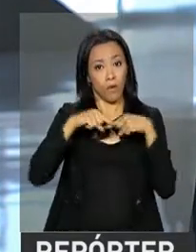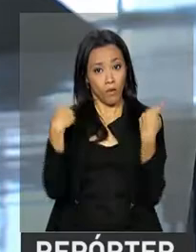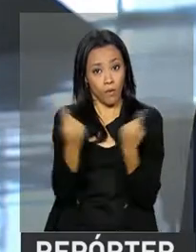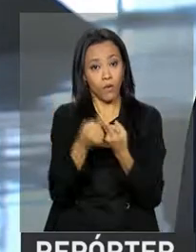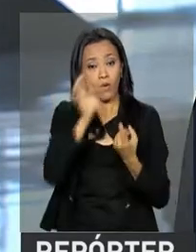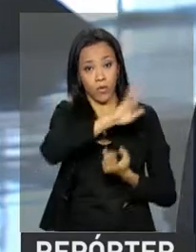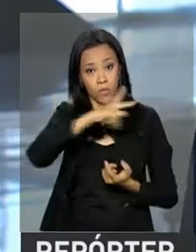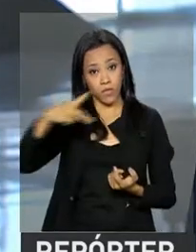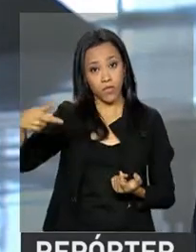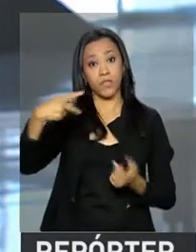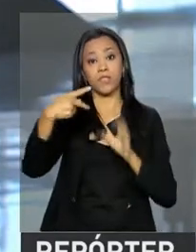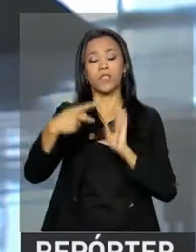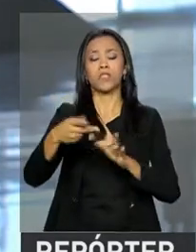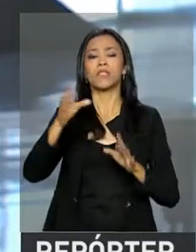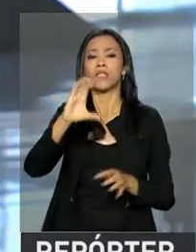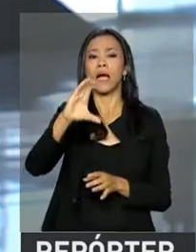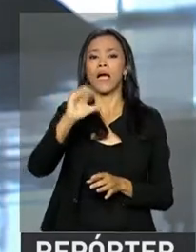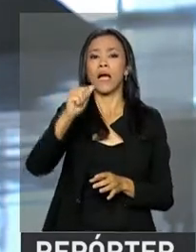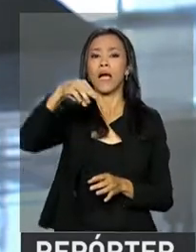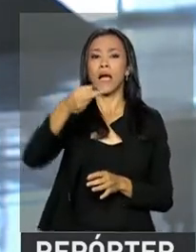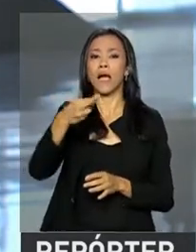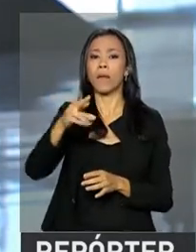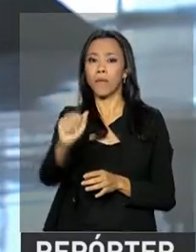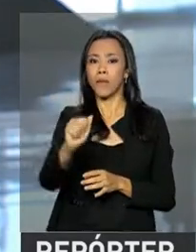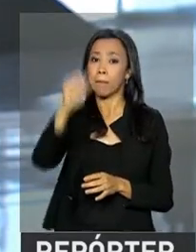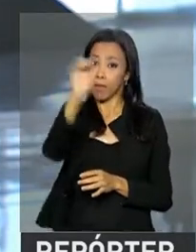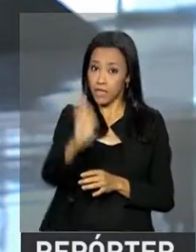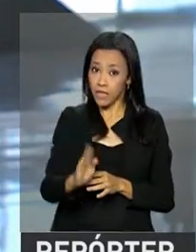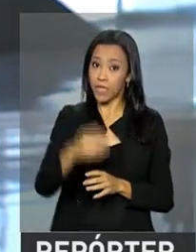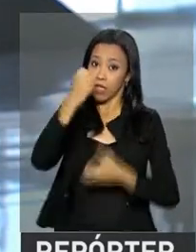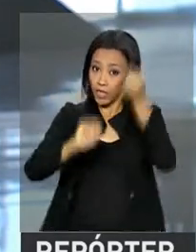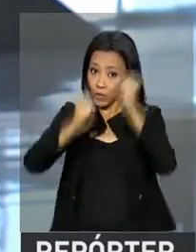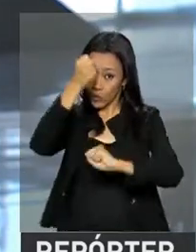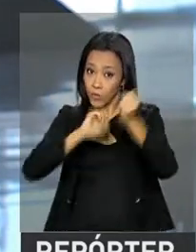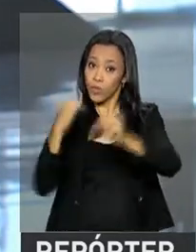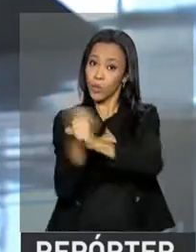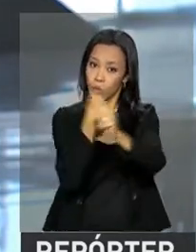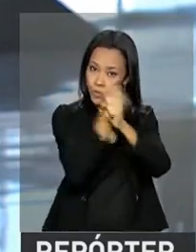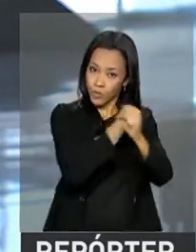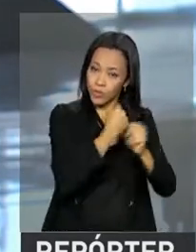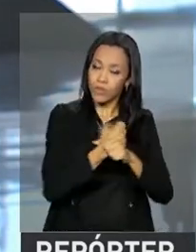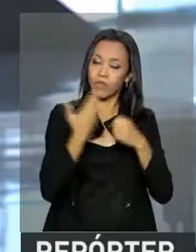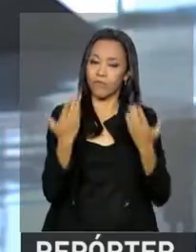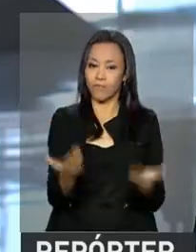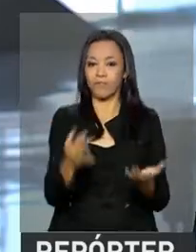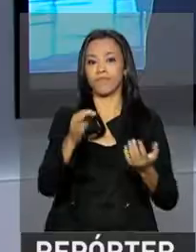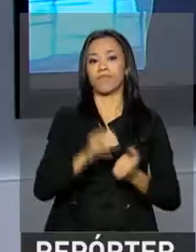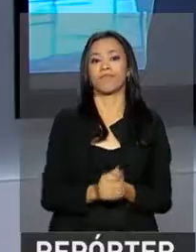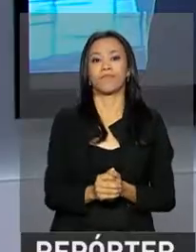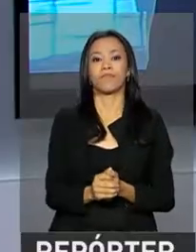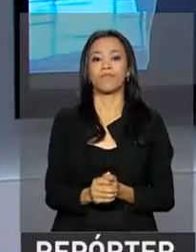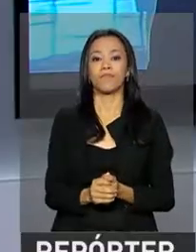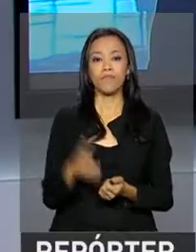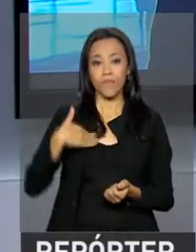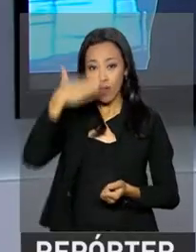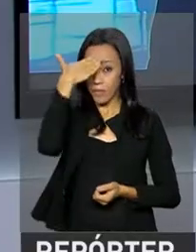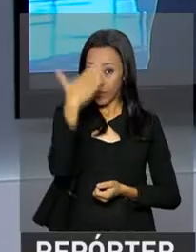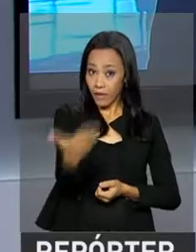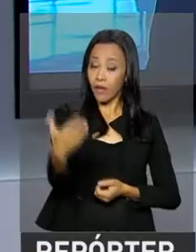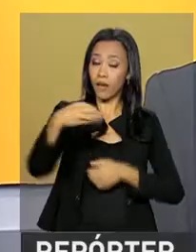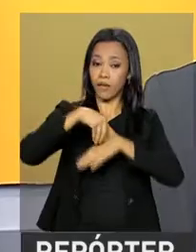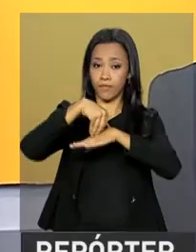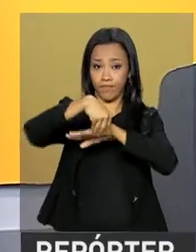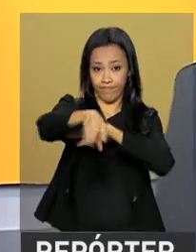presidente da câmara brasileira da indústria da construção josé carlos rodrigues martins leandro é com vocês cocktails obrigado pelas suas